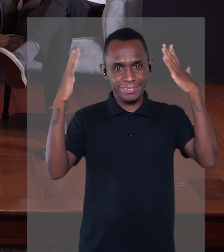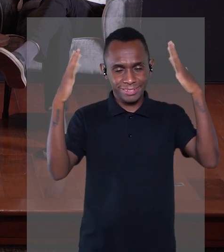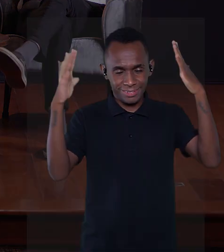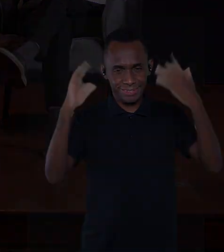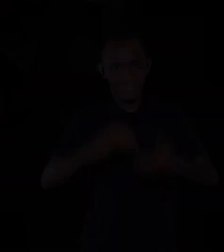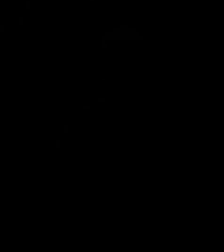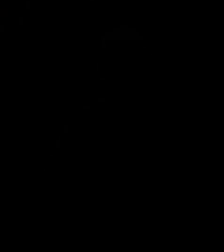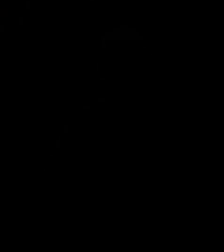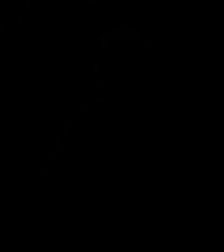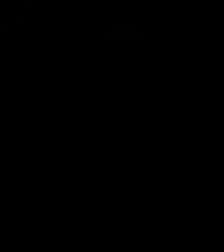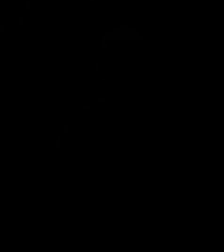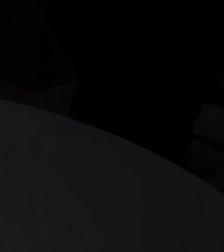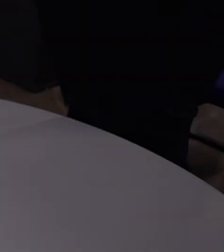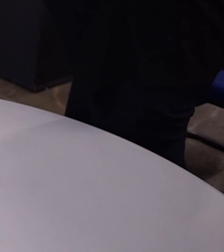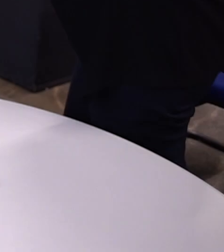Valeu.